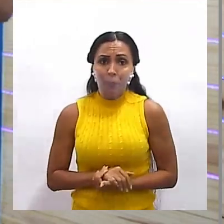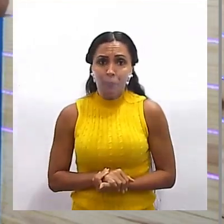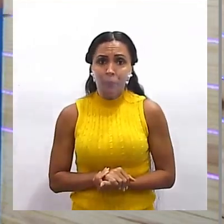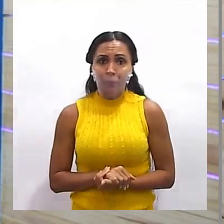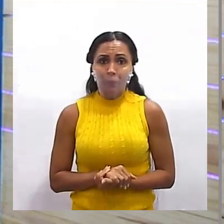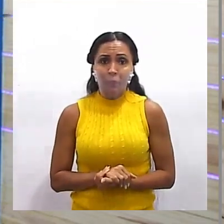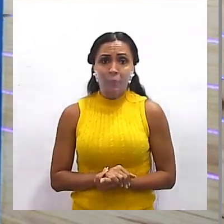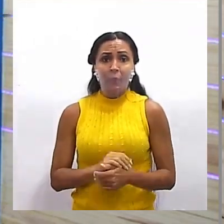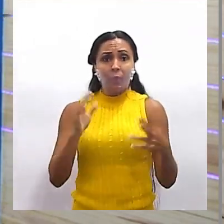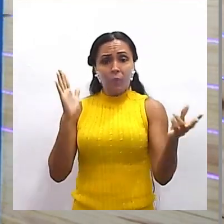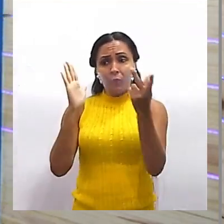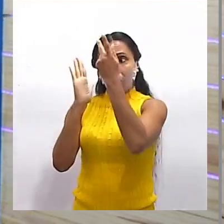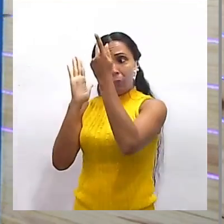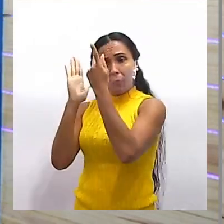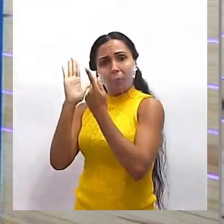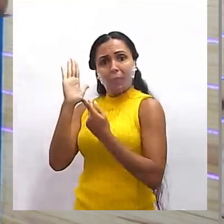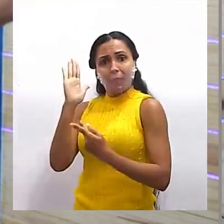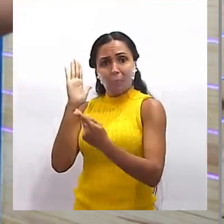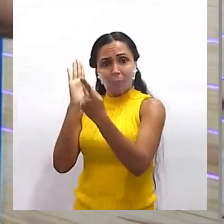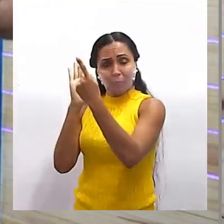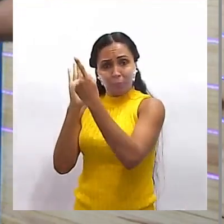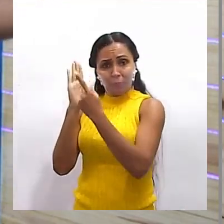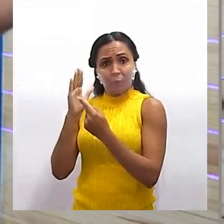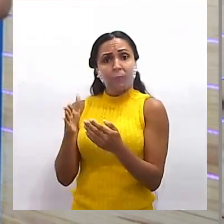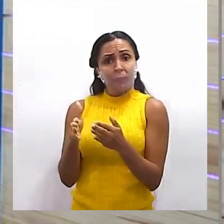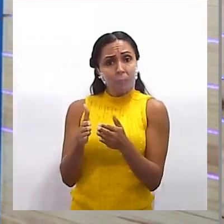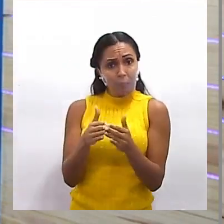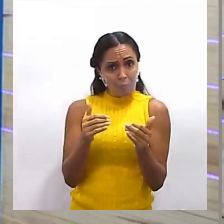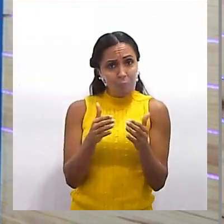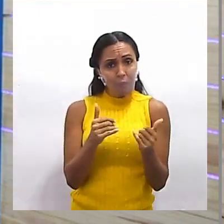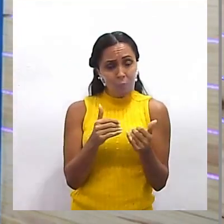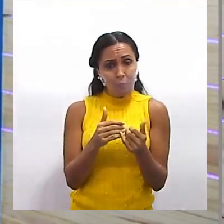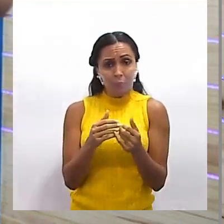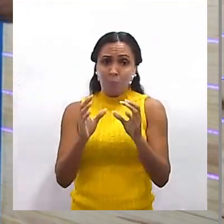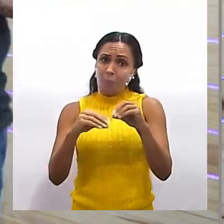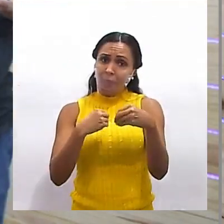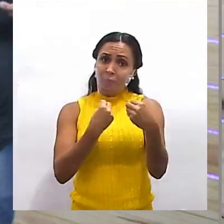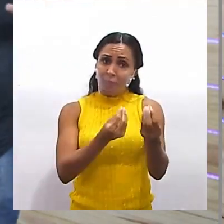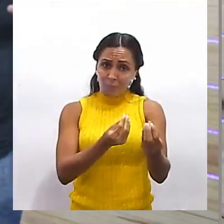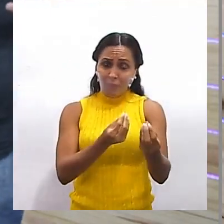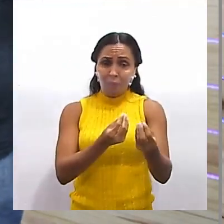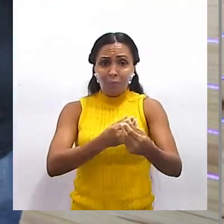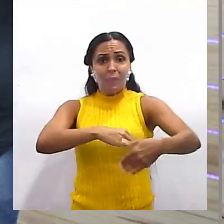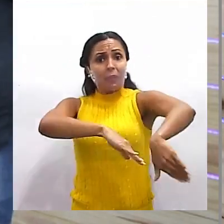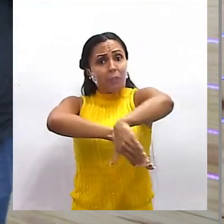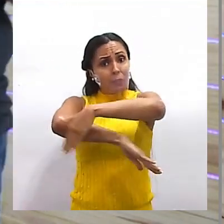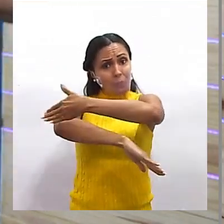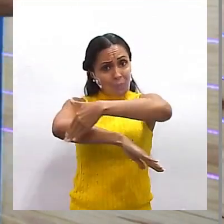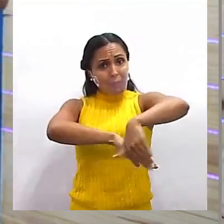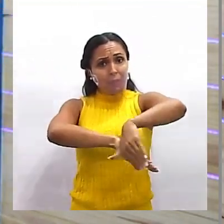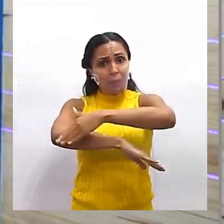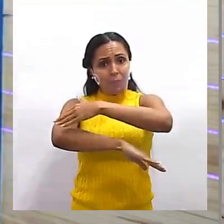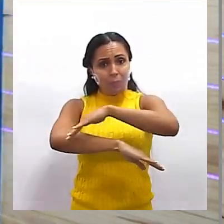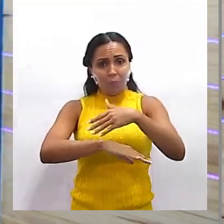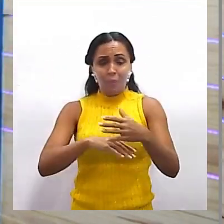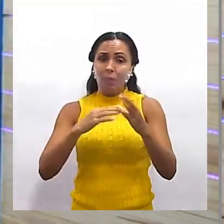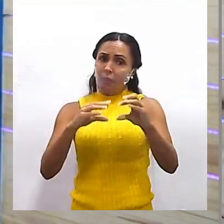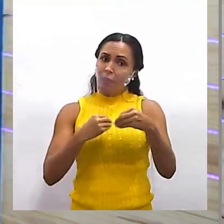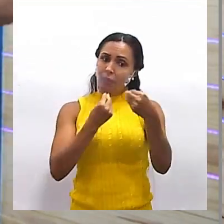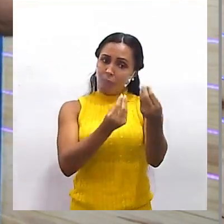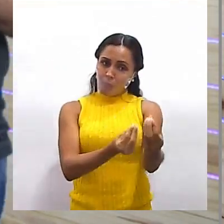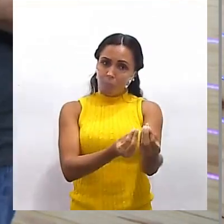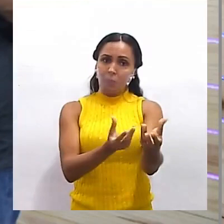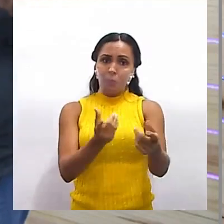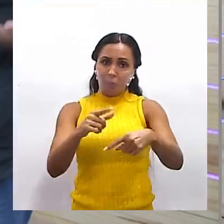o mapa, ou o pedido para poder expedir, eu vou lá no endereço que está me dizendo que está aquele produto. E